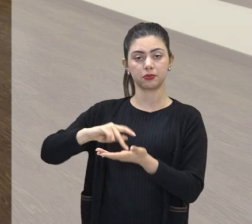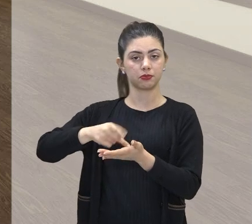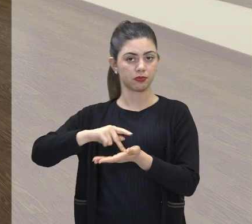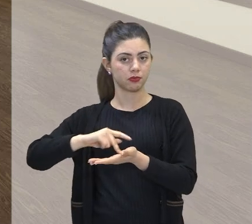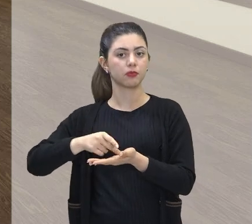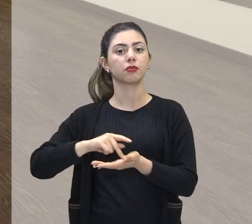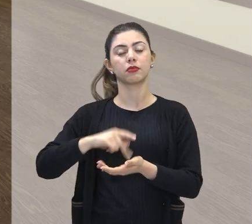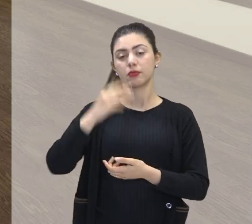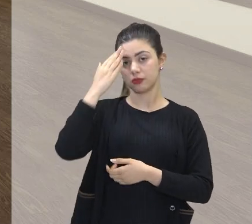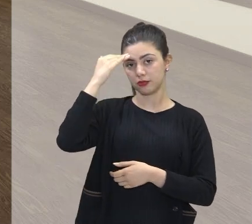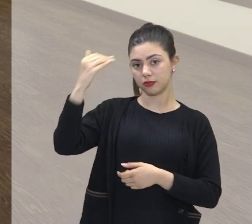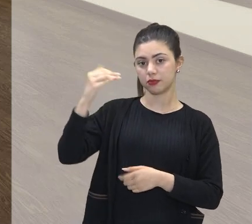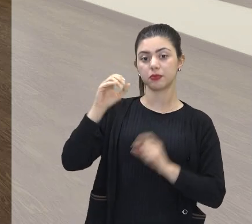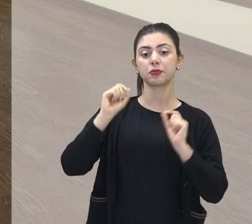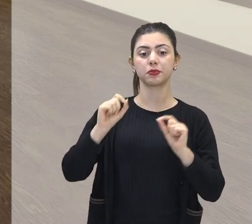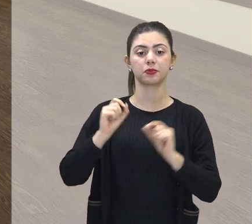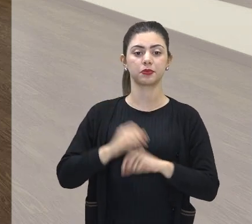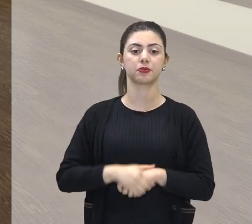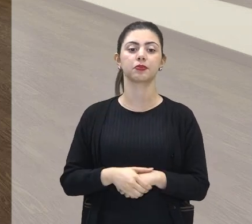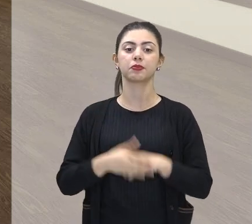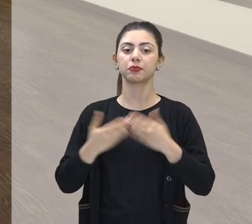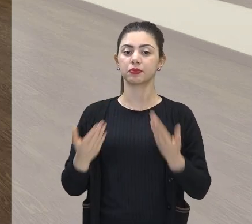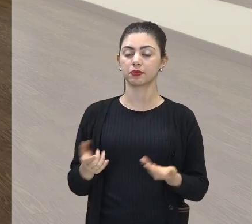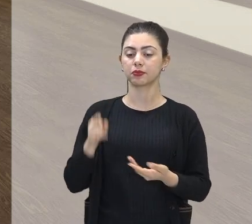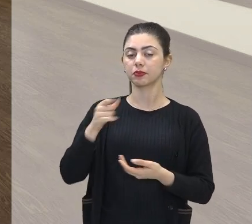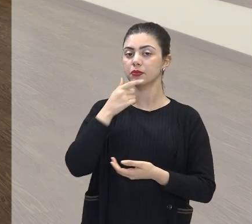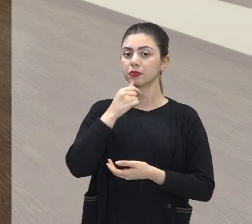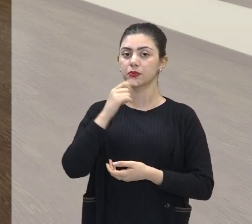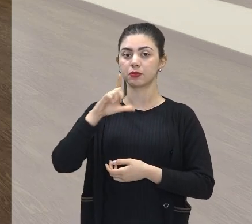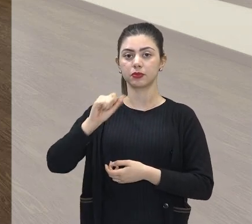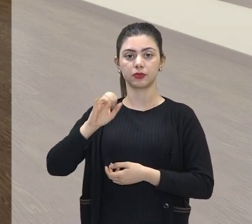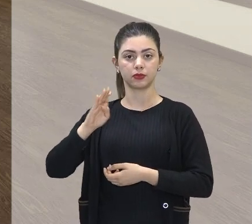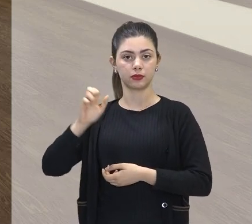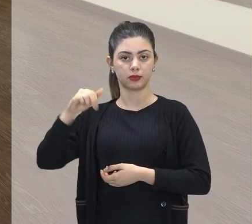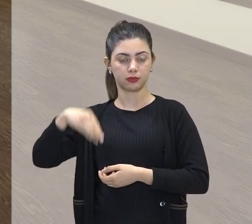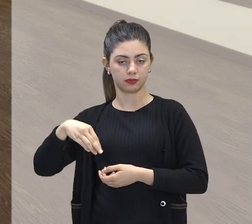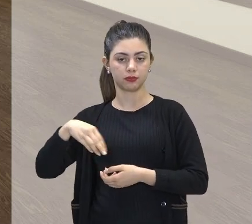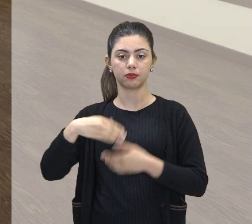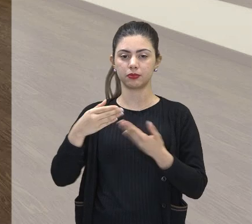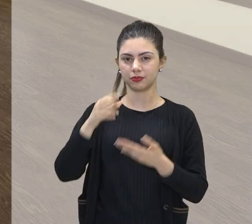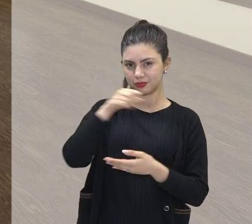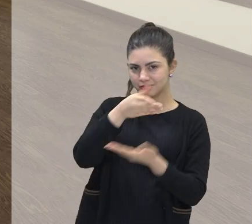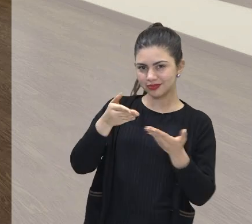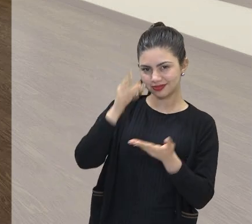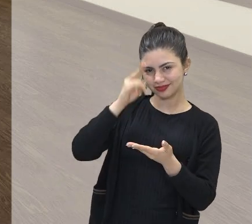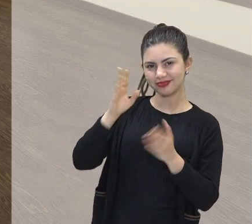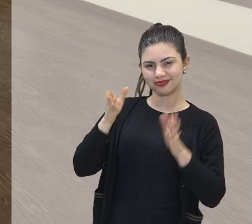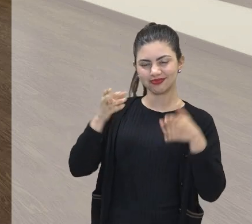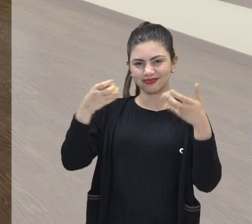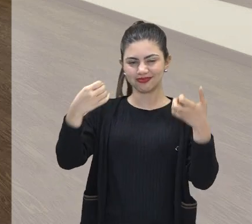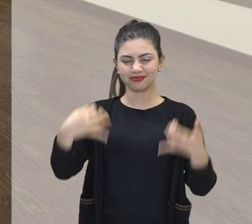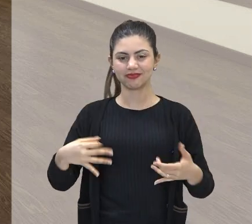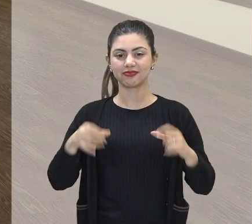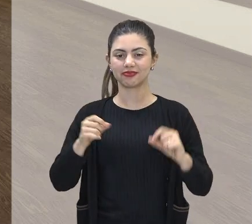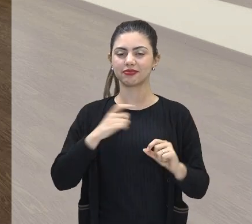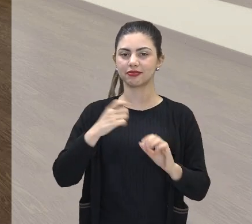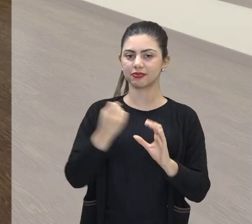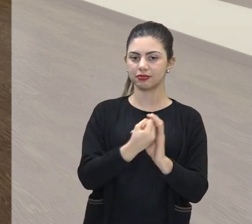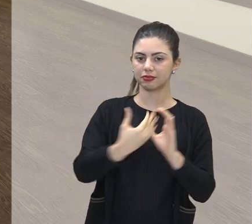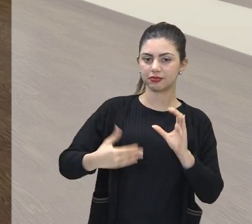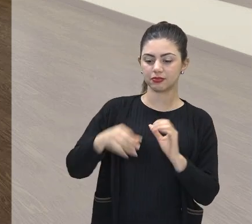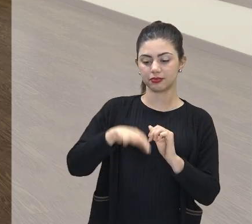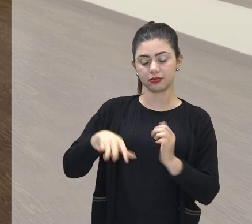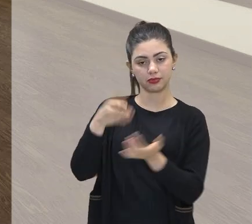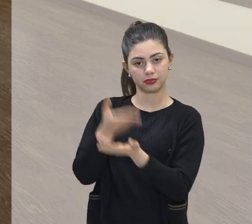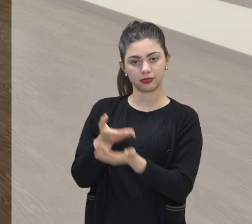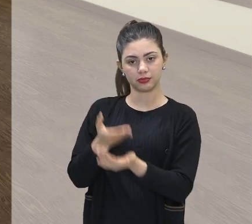uma referência, foi o Laban, e ele criou, vocês lembram que a gente falou sobre um elemento do estudo dele,